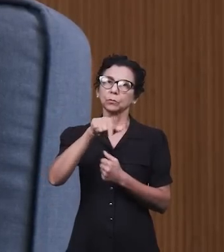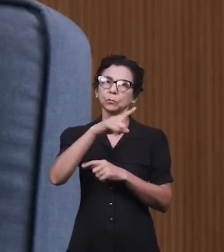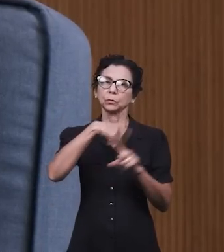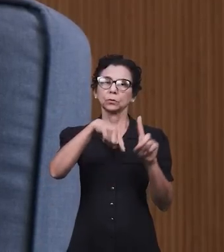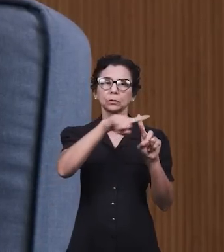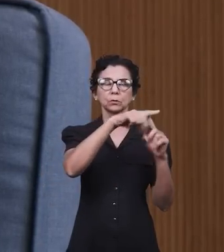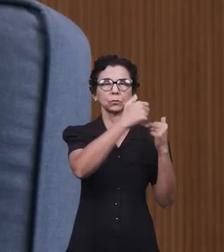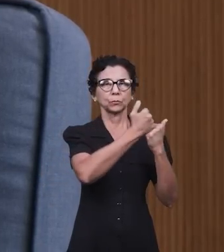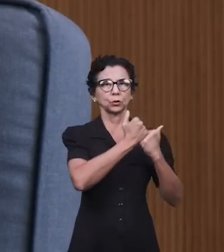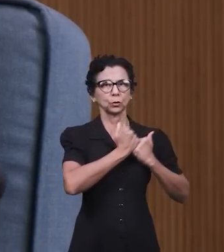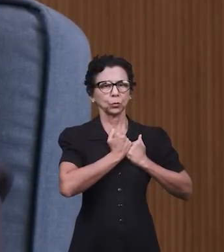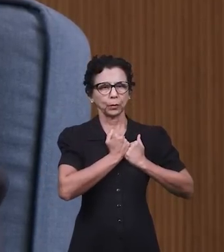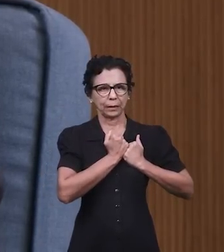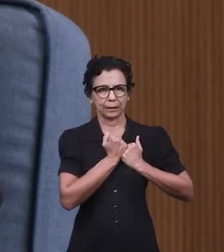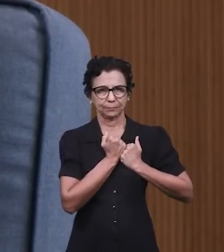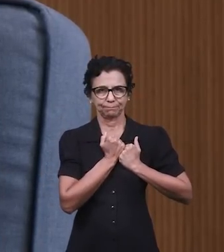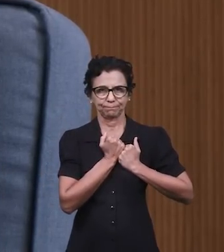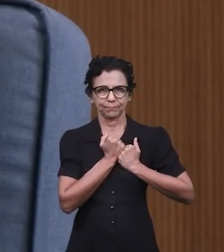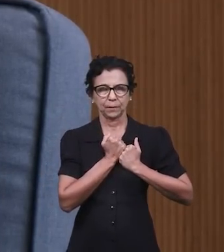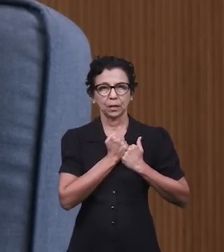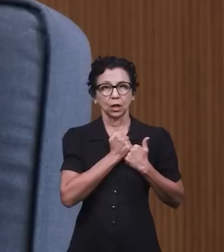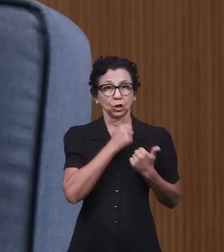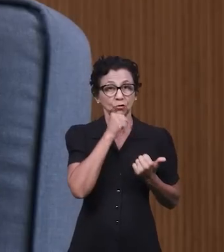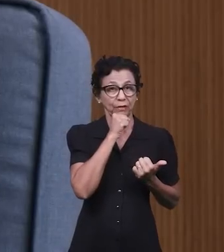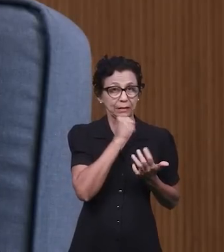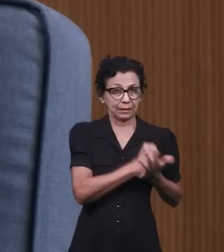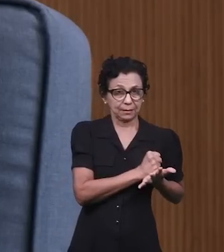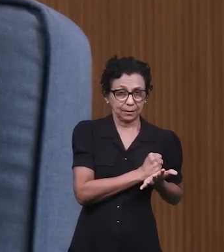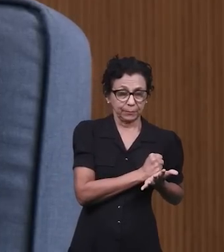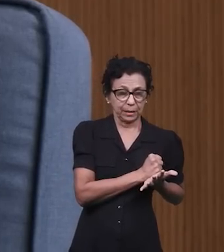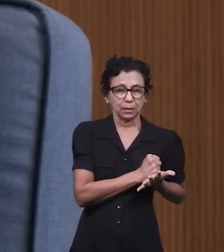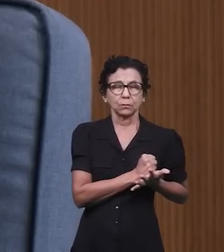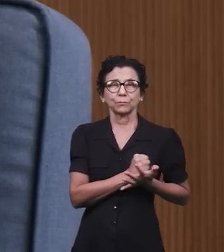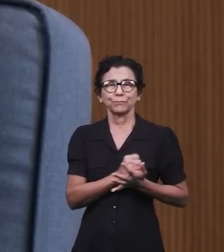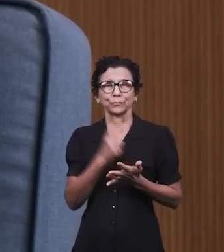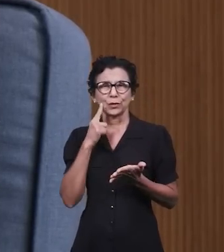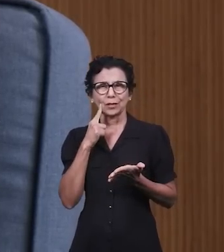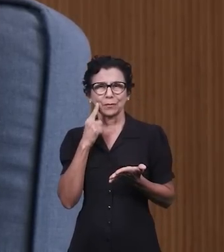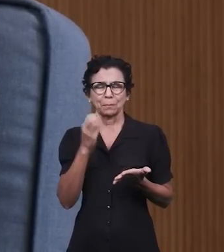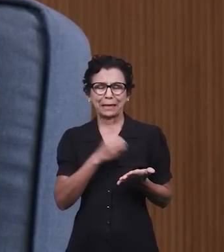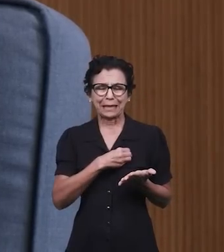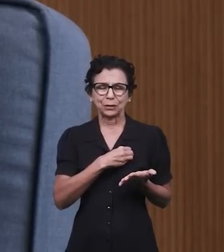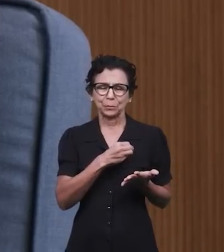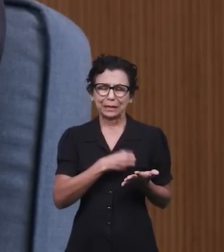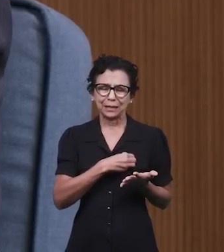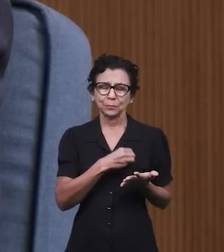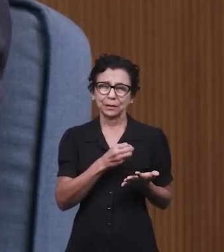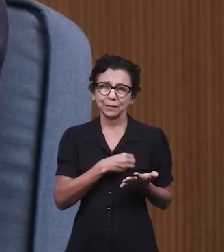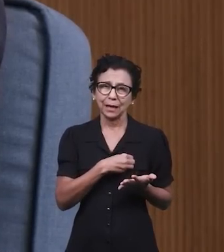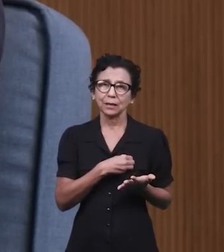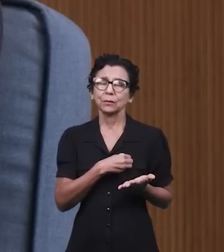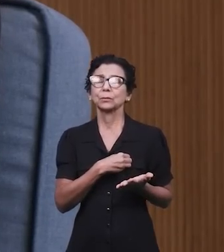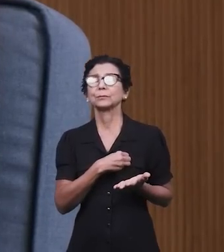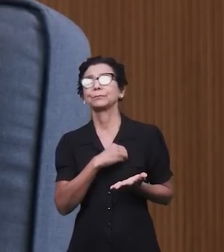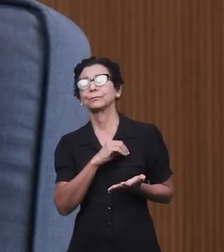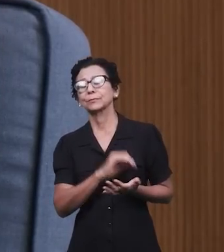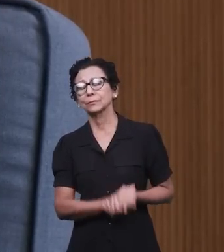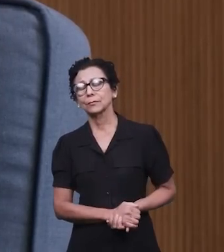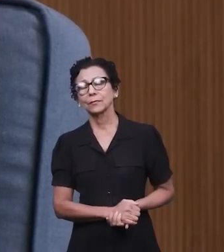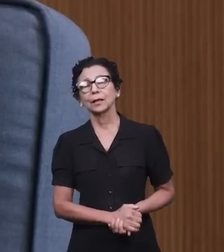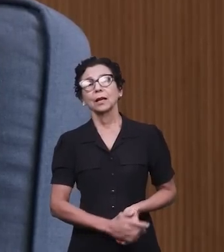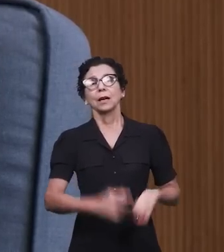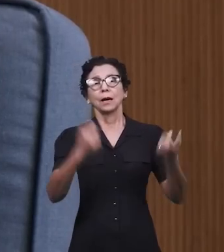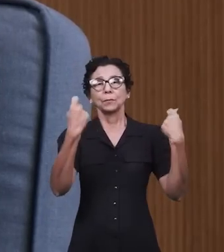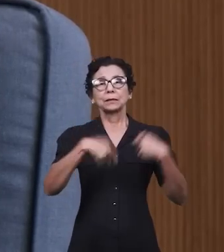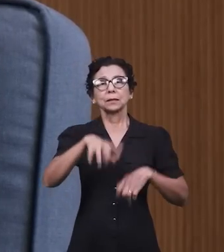Bíblia no Velho Testamento, o homem pecava, errava, precisava ter o derramamento do sangue, principiando a